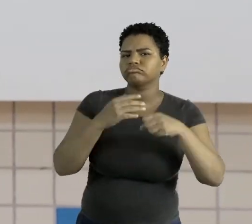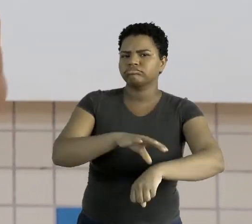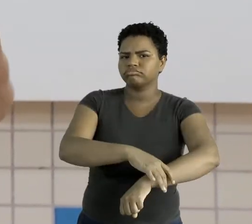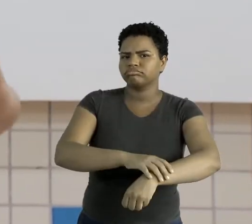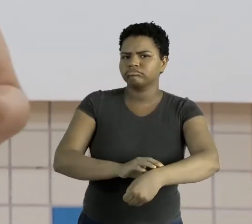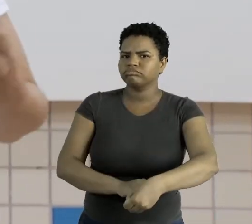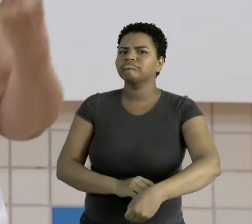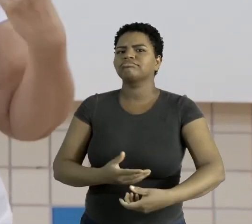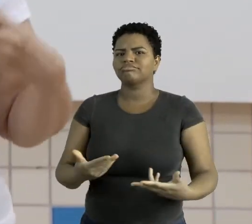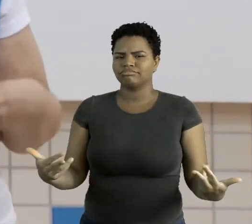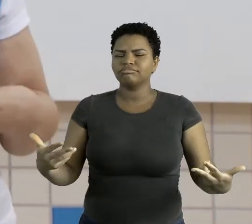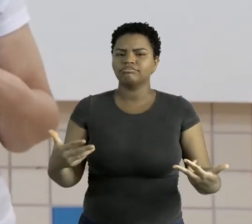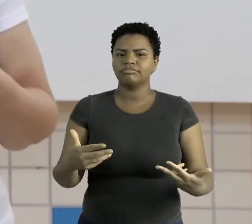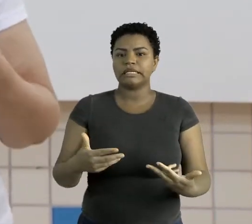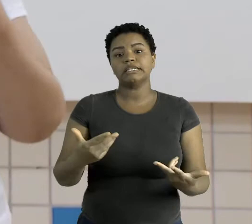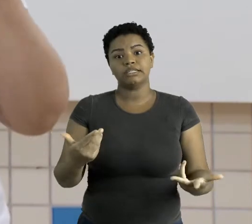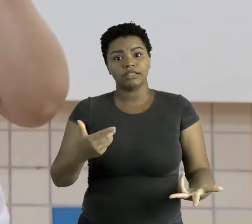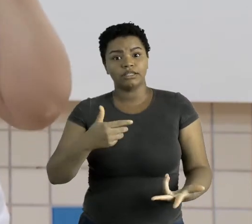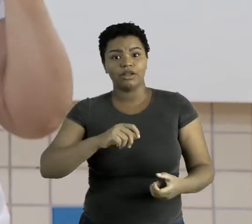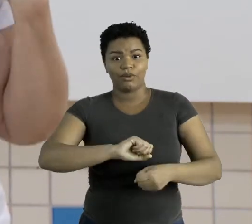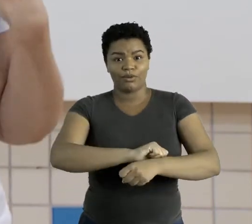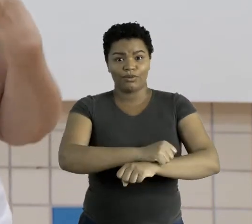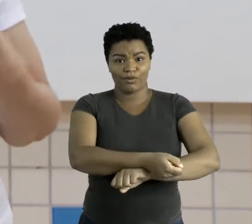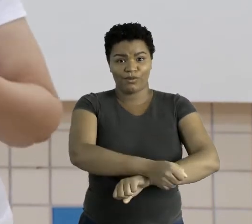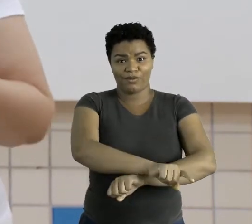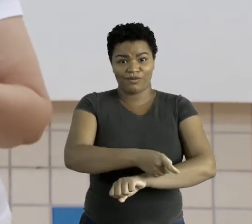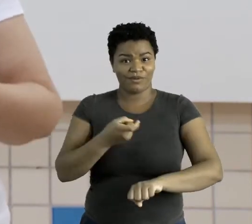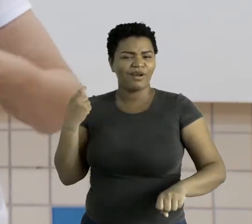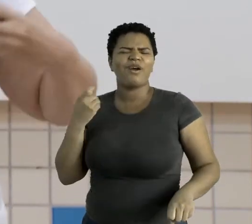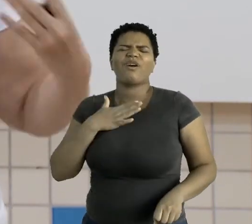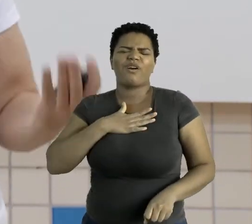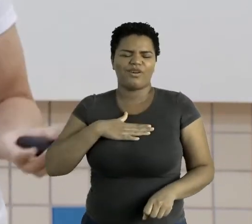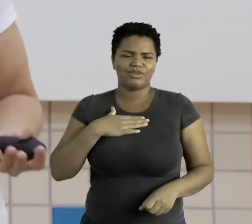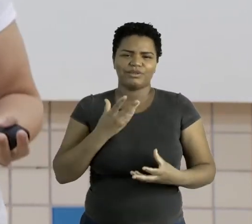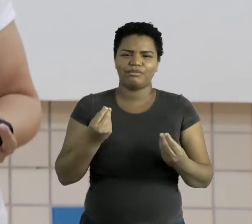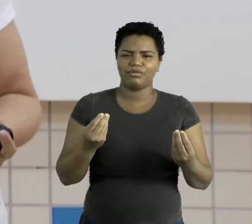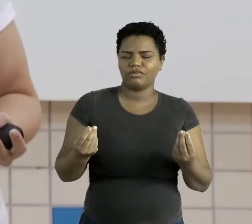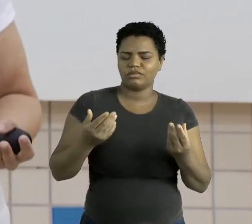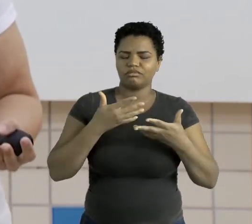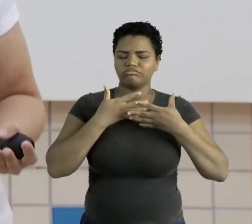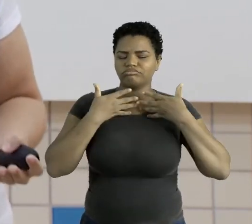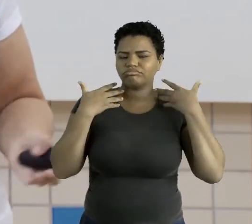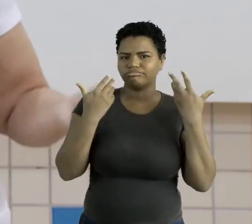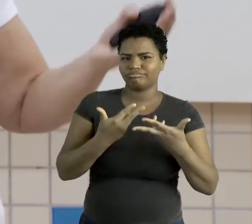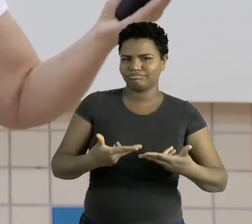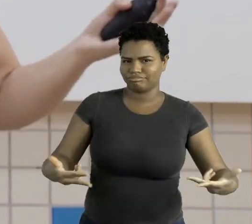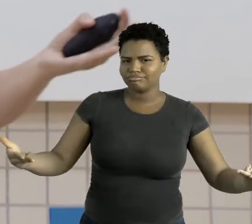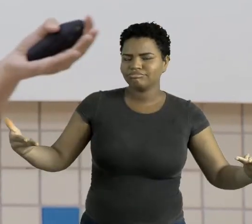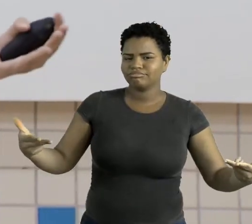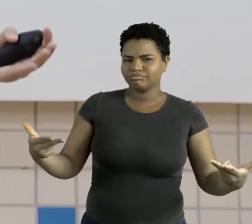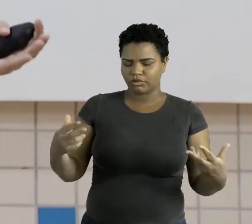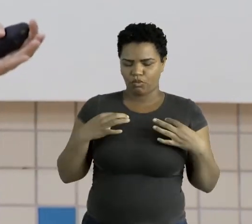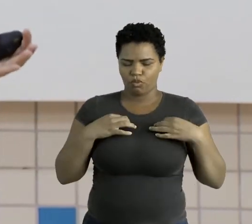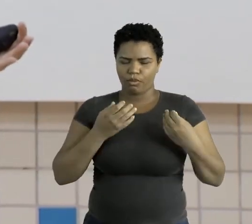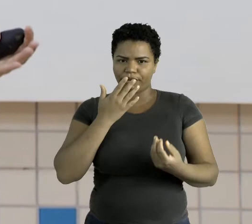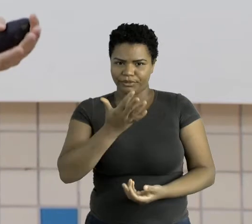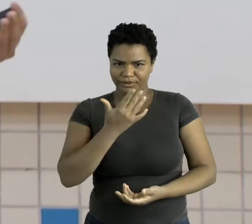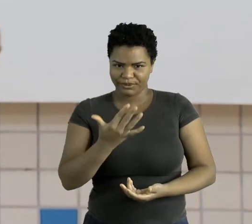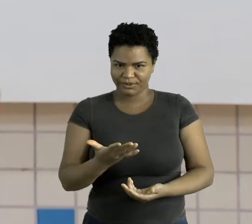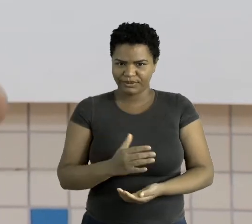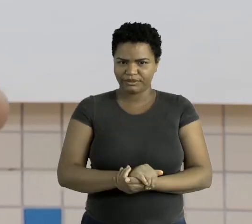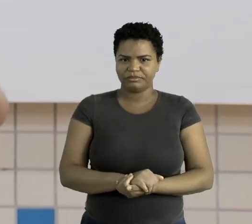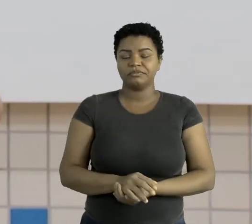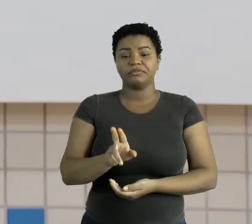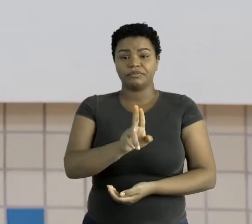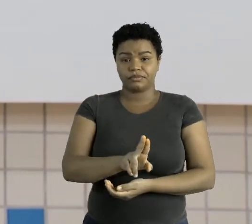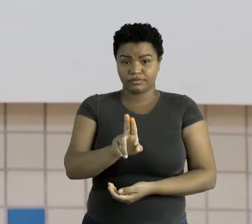Então, os quilombolas, eles gostam muito de adereços, de brinco, colares e roupas coloridas. E eles também usavam muito, quando